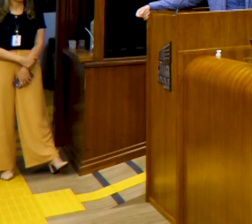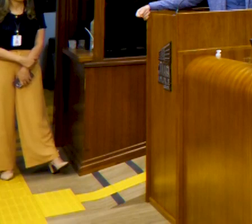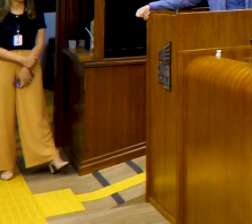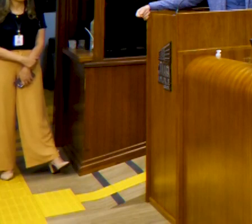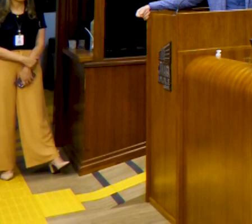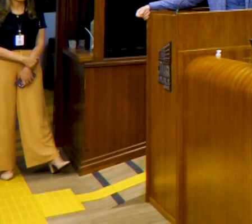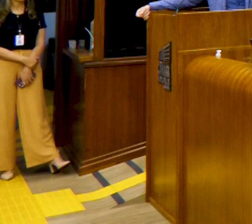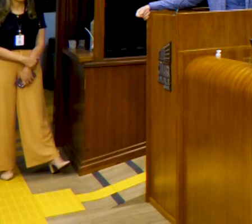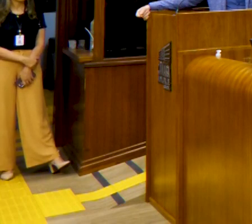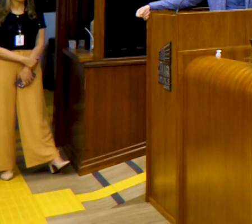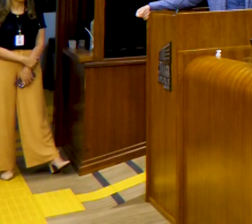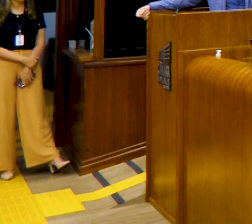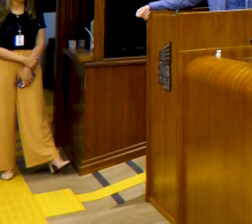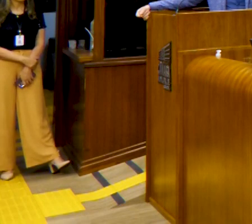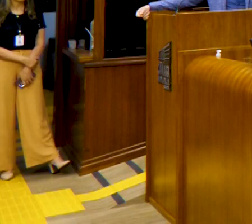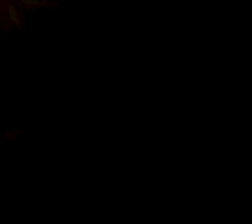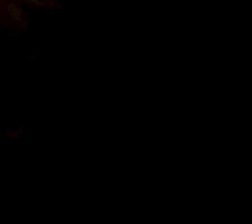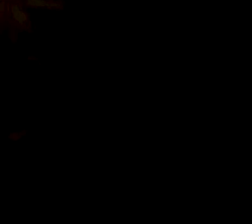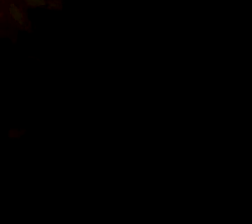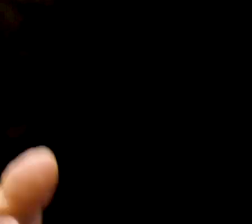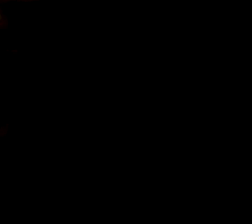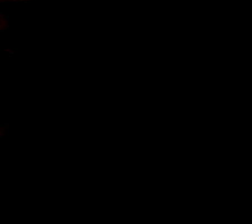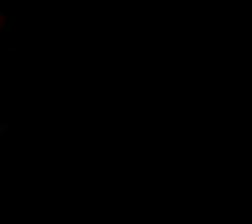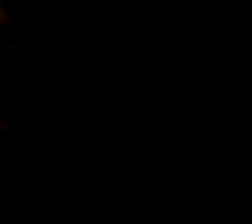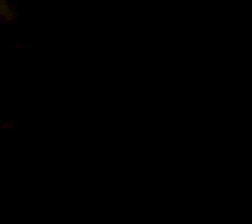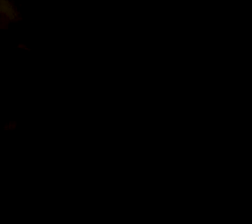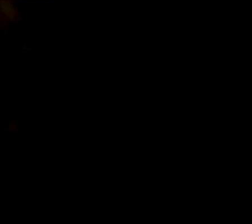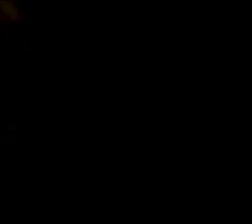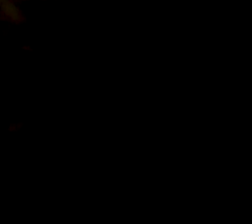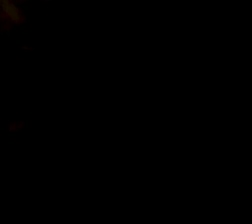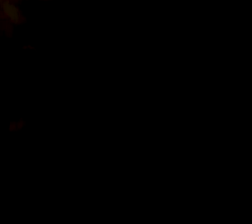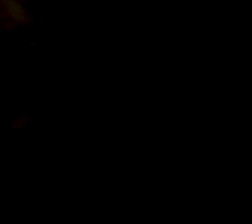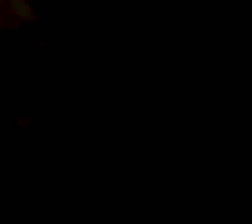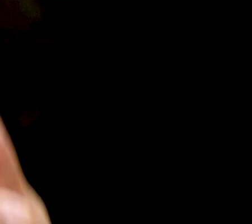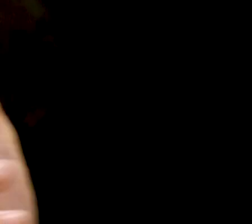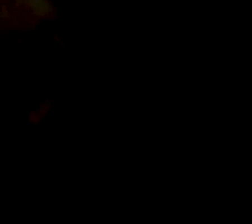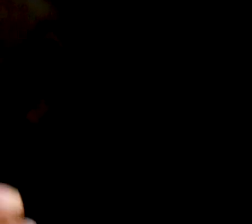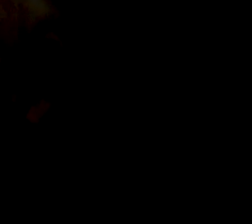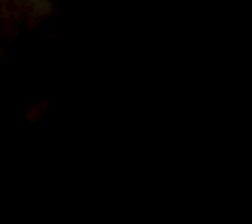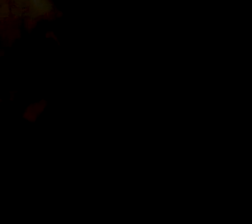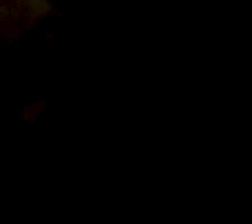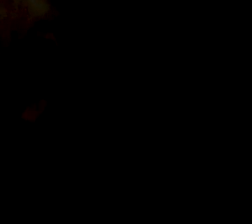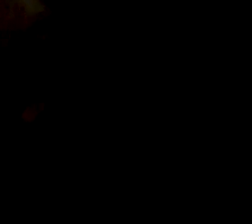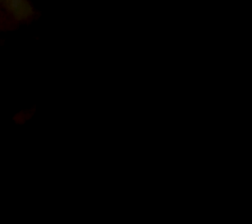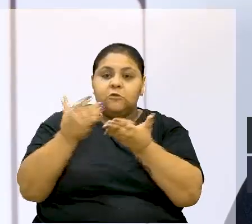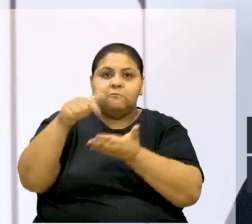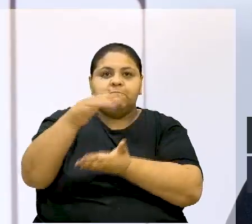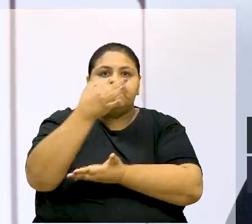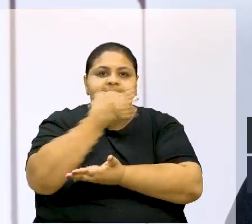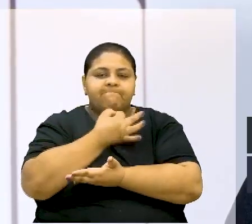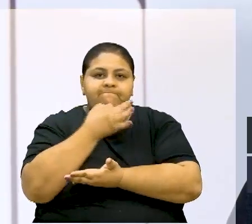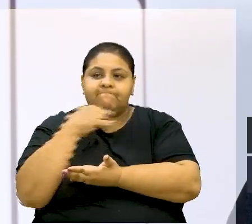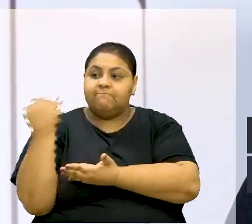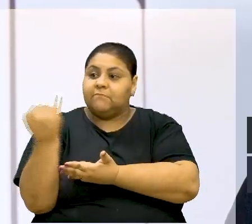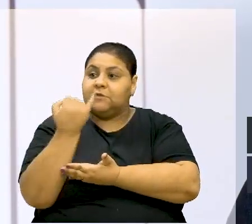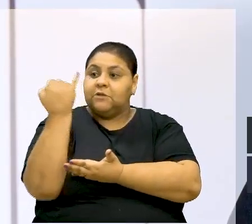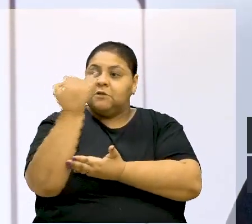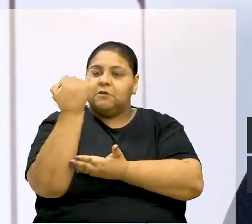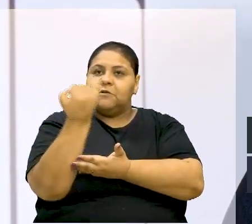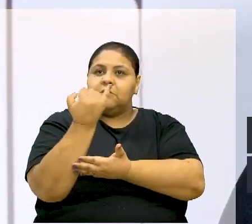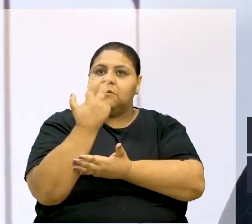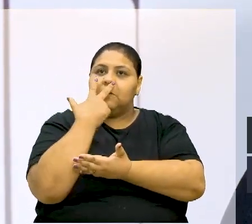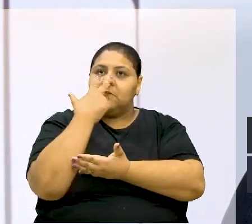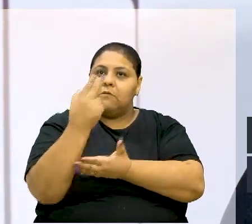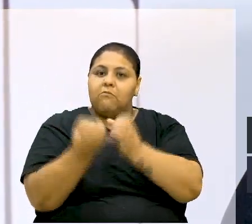familiar e atua no ramo da marcenaria. Cadori ainda destacou a relevância desses negócios para a comunidade. Importante empresas assim porque